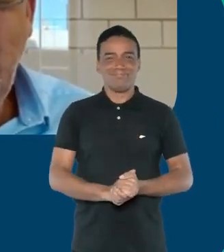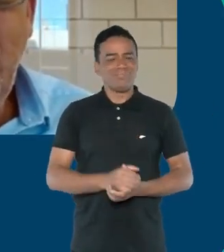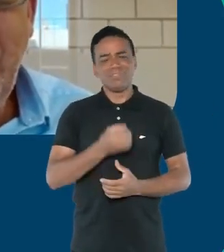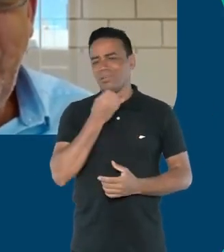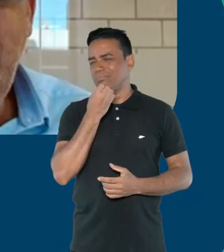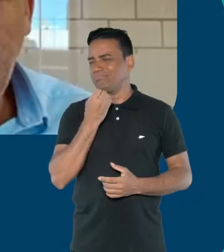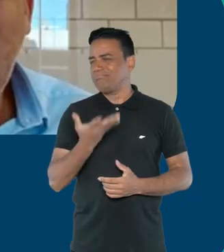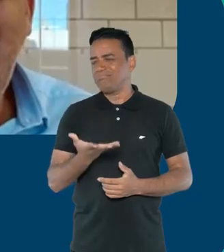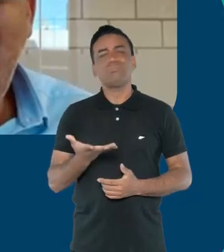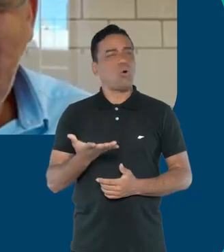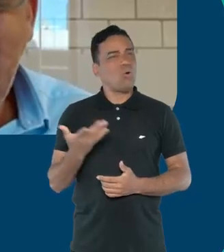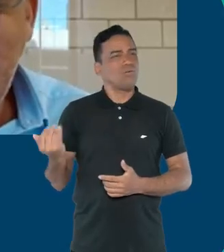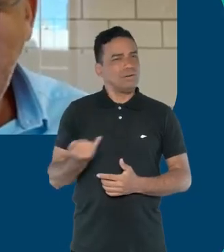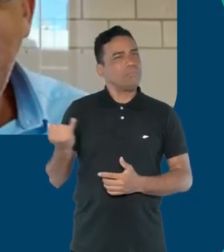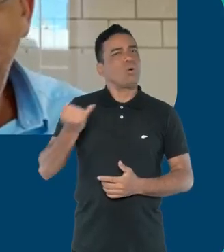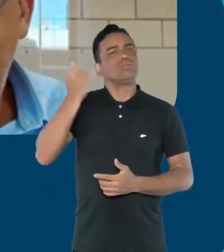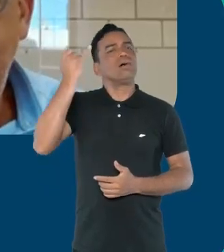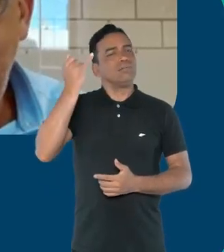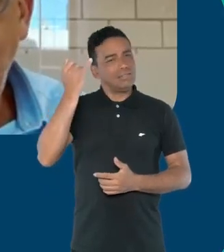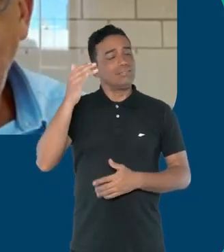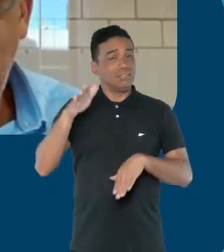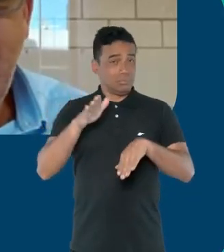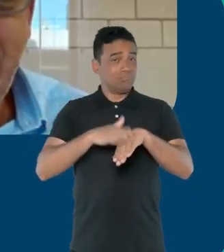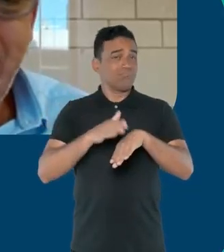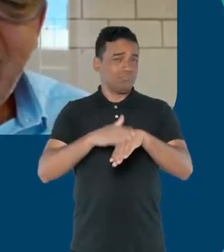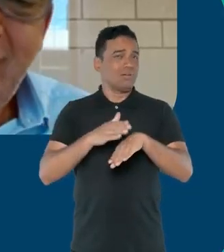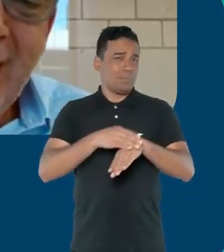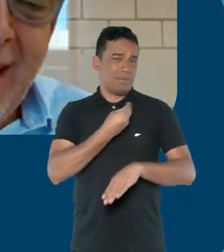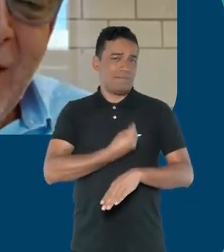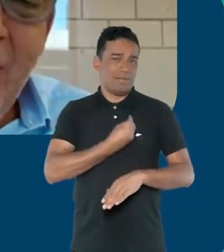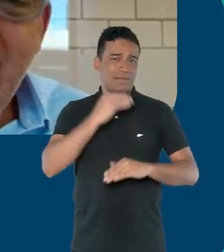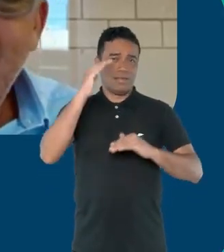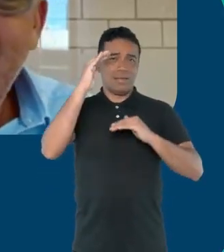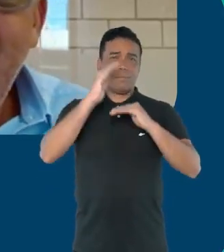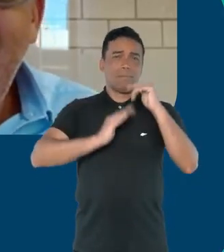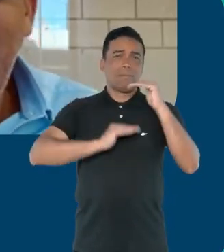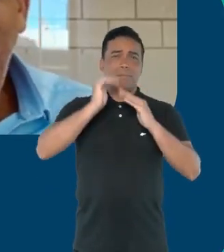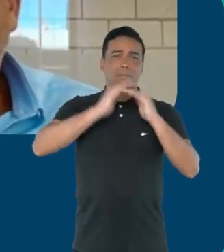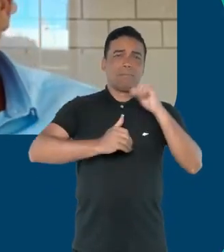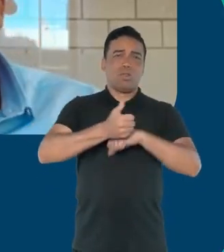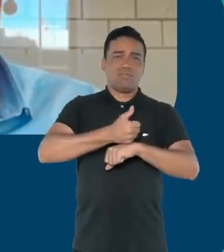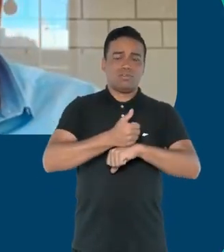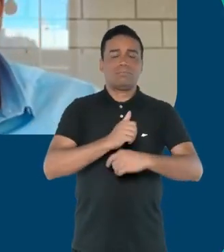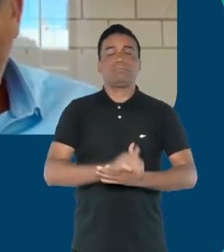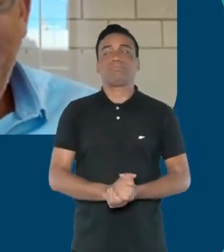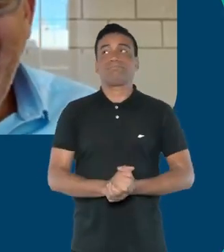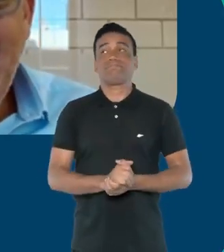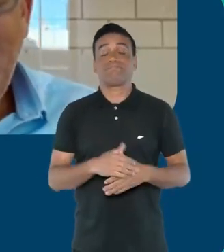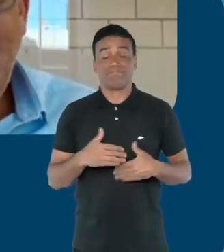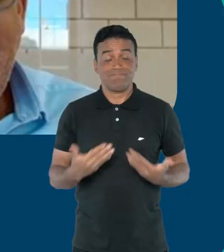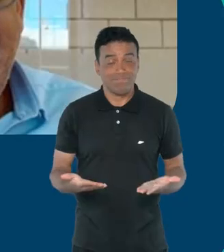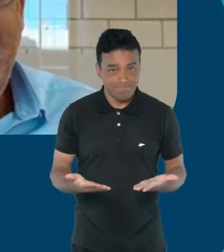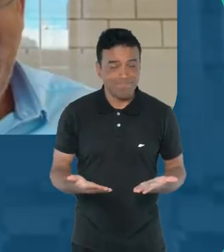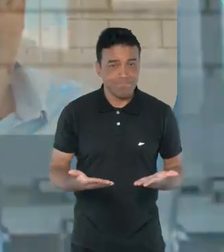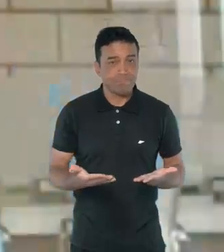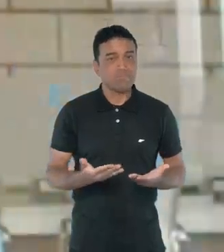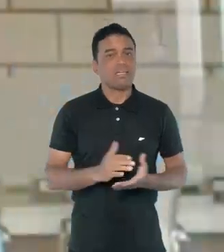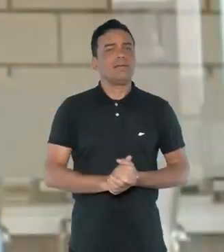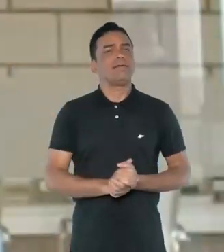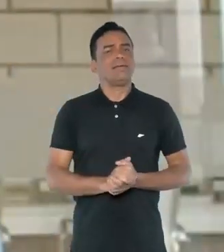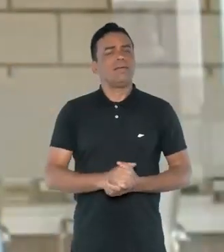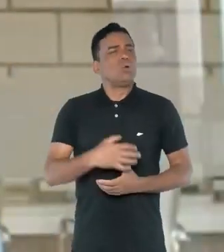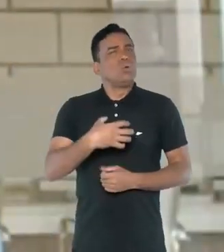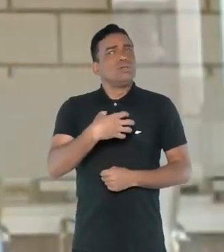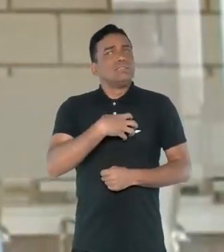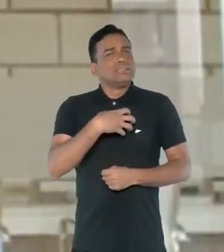foi muito importante, digamos assim, na minha trajetória. Agora, desde isso eu